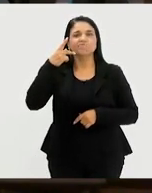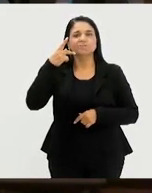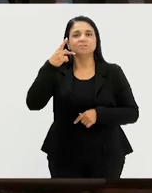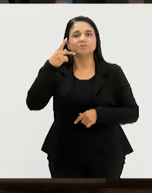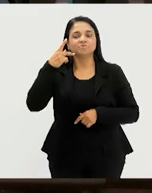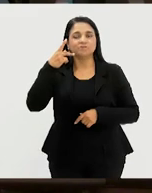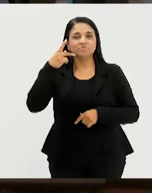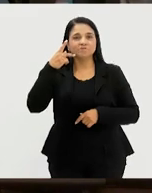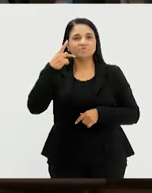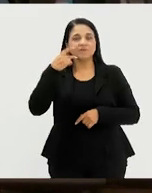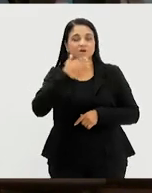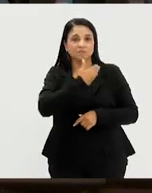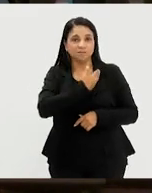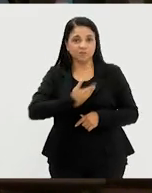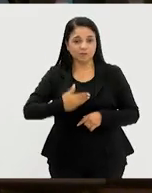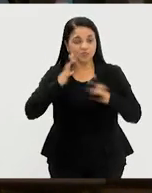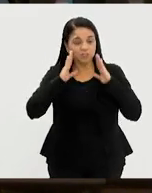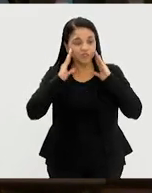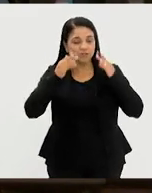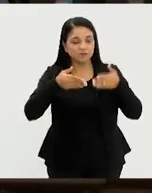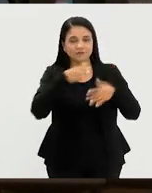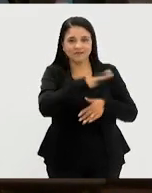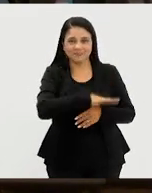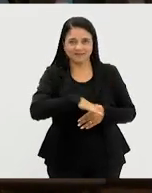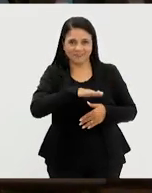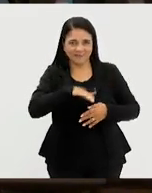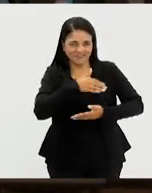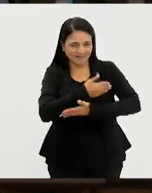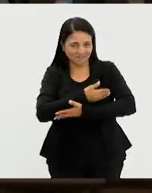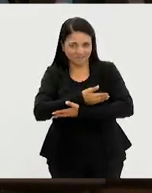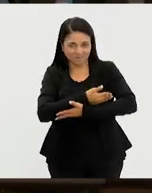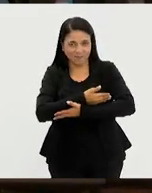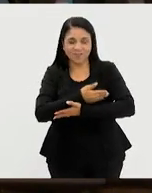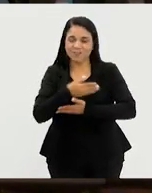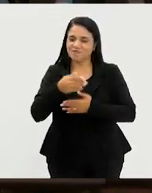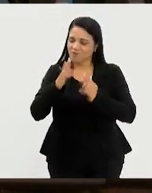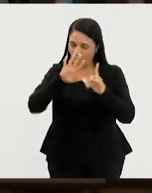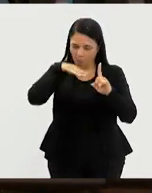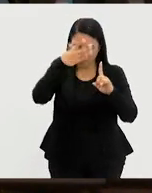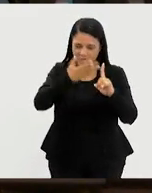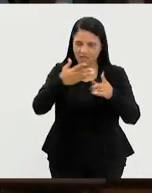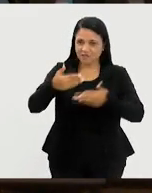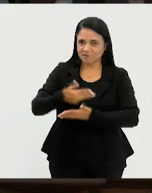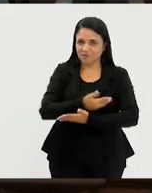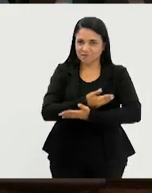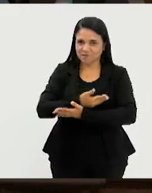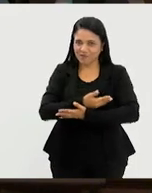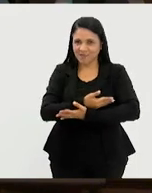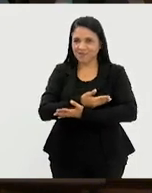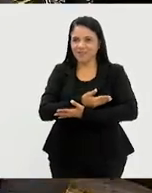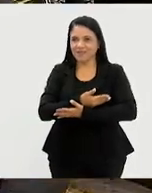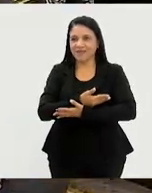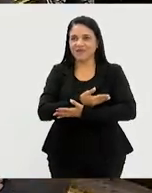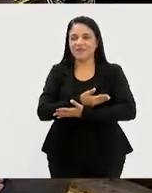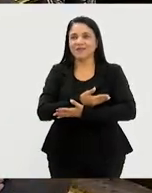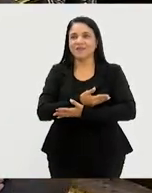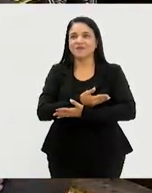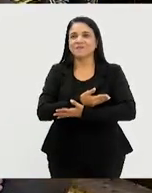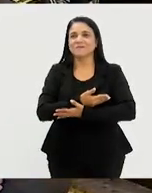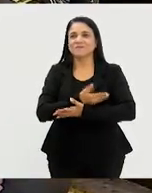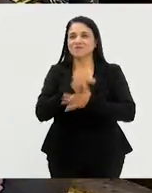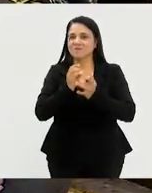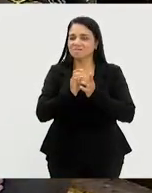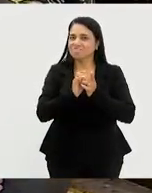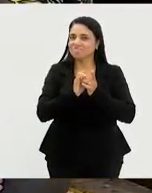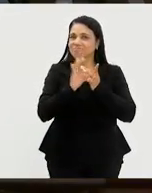ela a gente faz homenagem a esse novo bebê que virá torcendo para que o absolutismo do